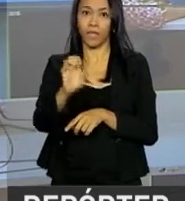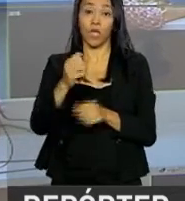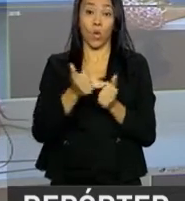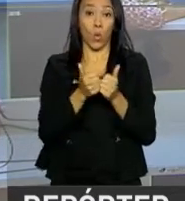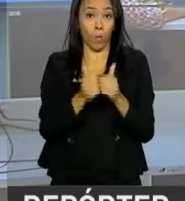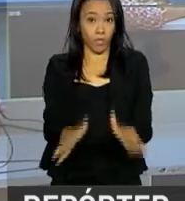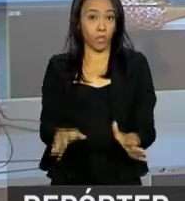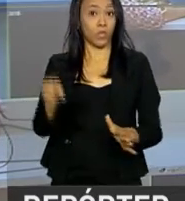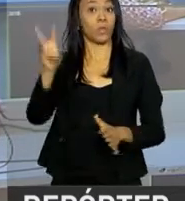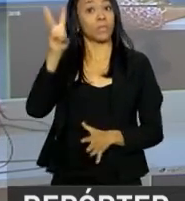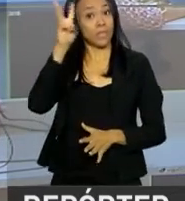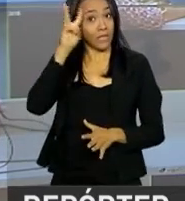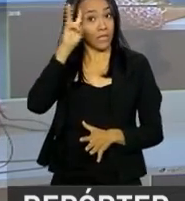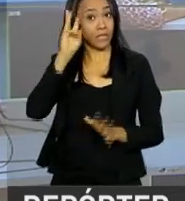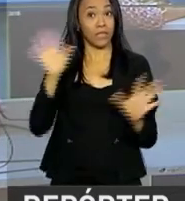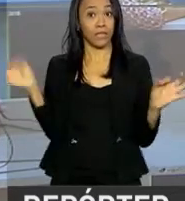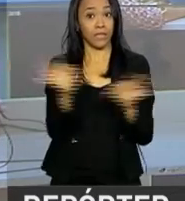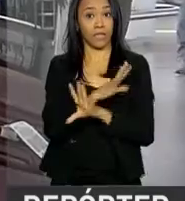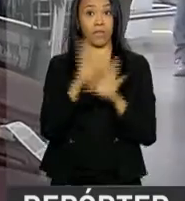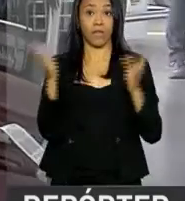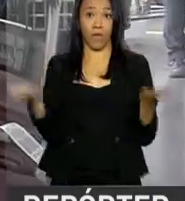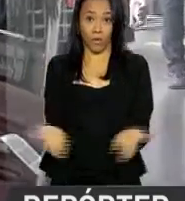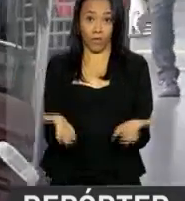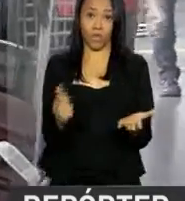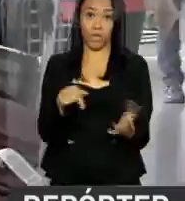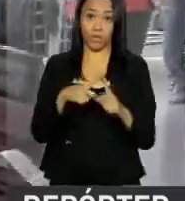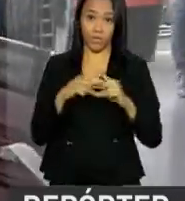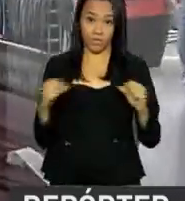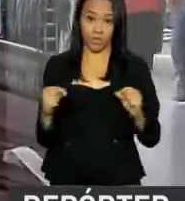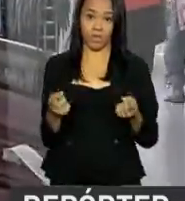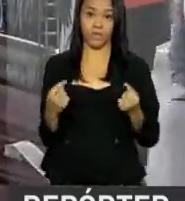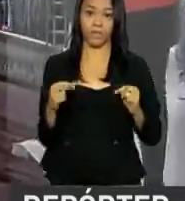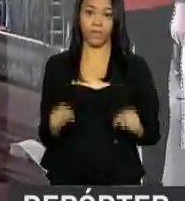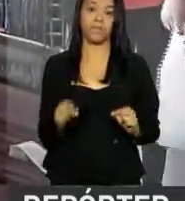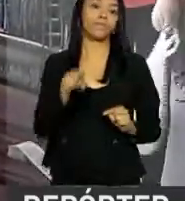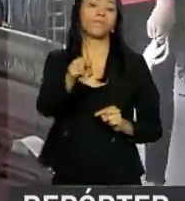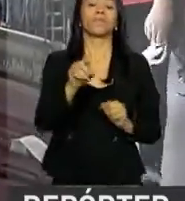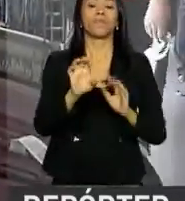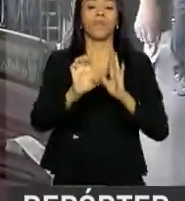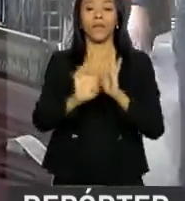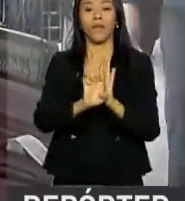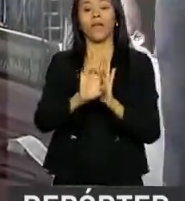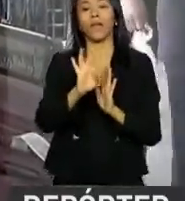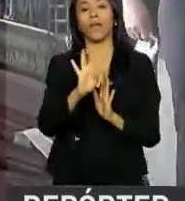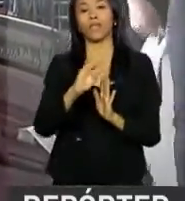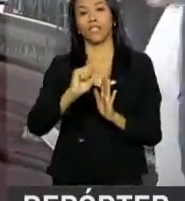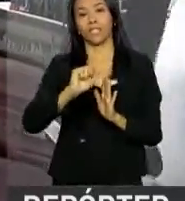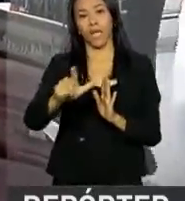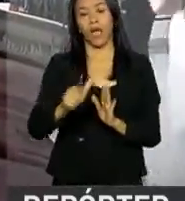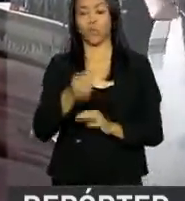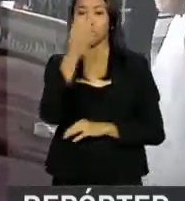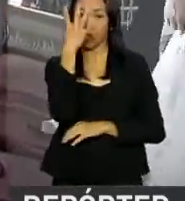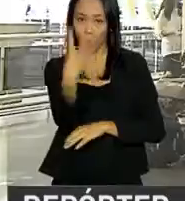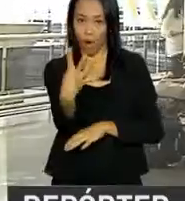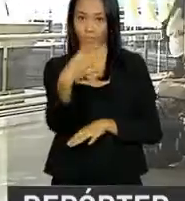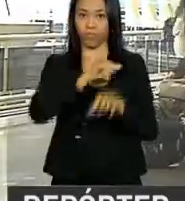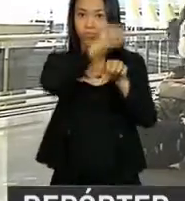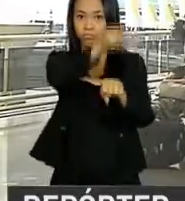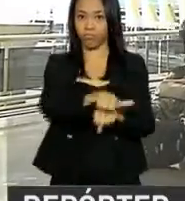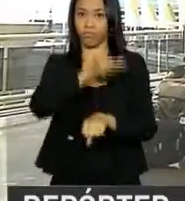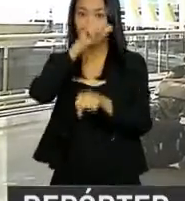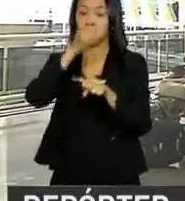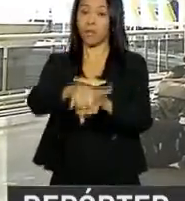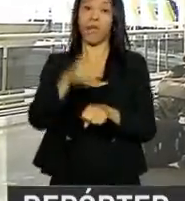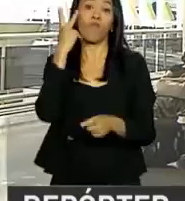termina hoje aqui em brasília os editais de concessão de quatro aeroportos em fortaleza salvador